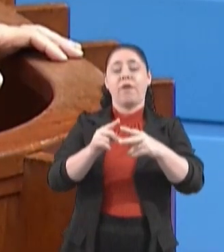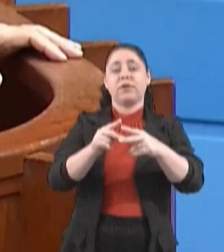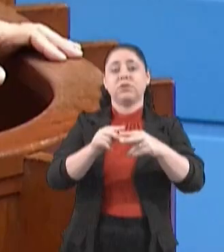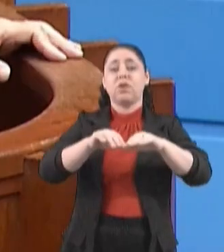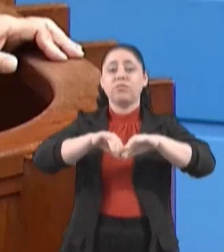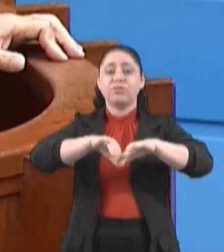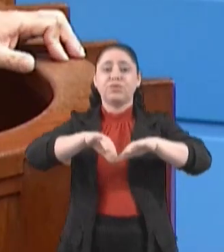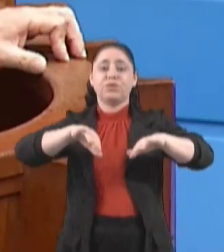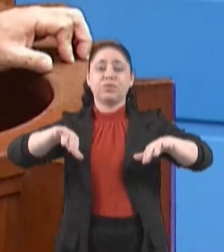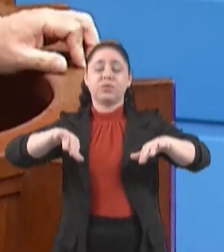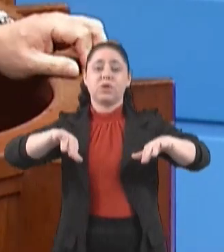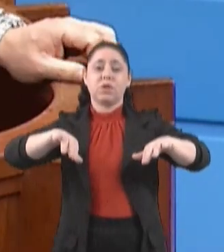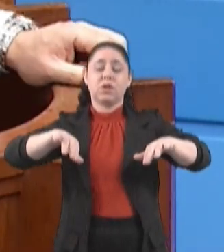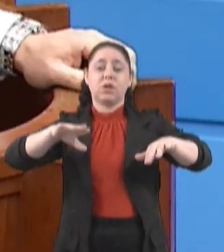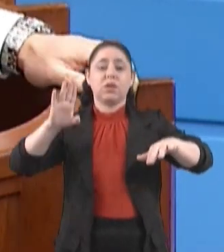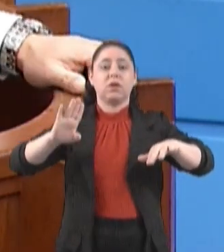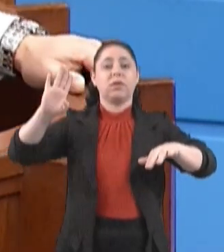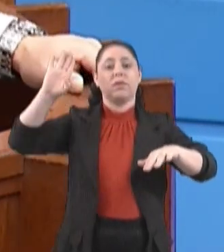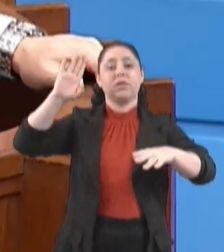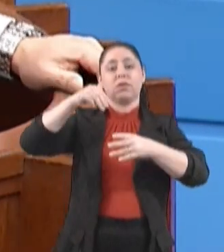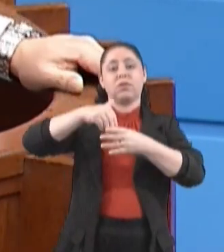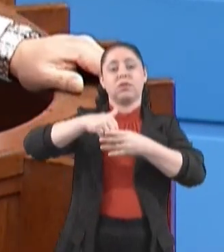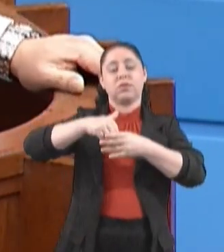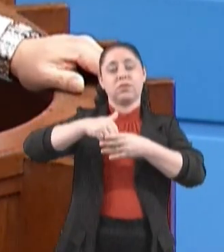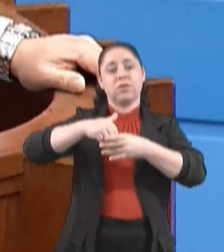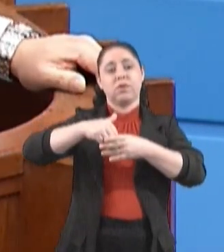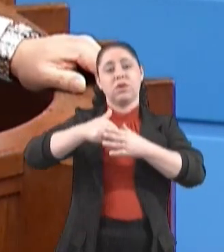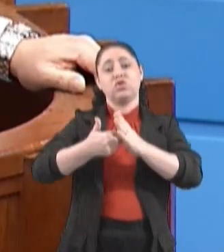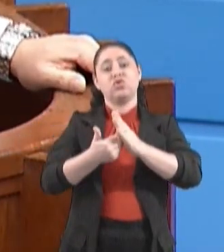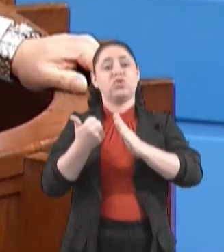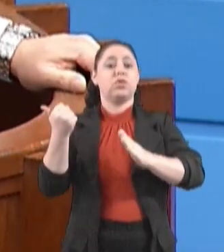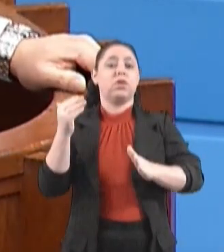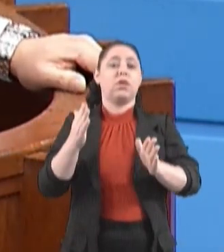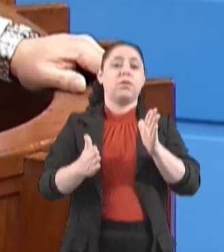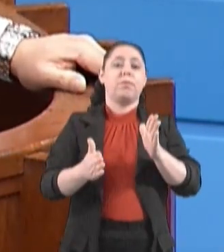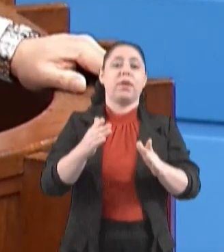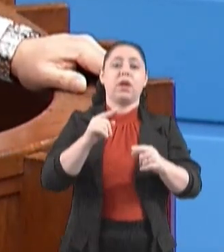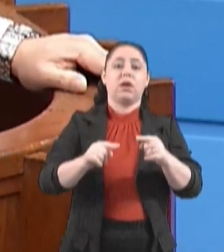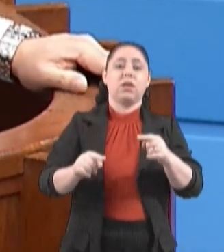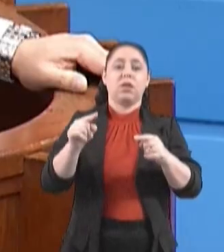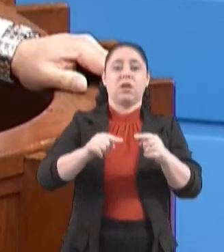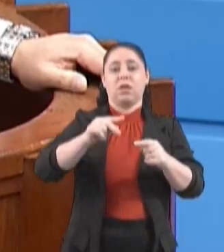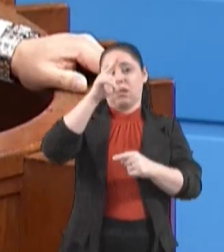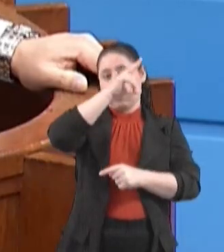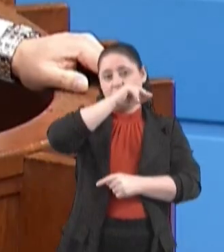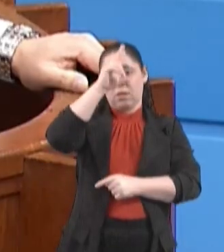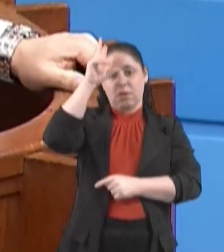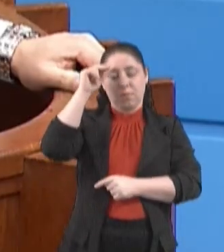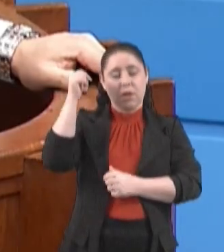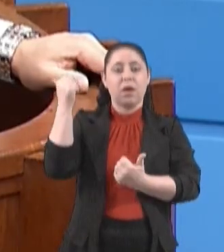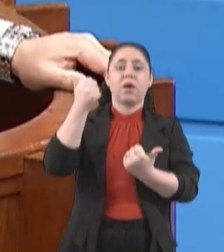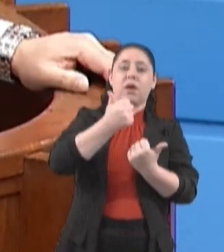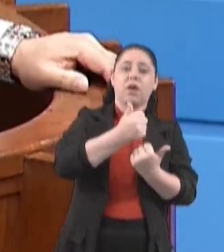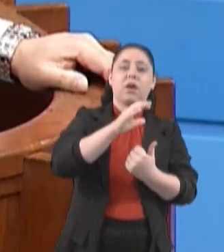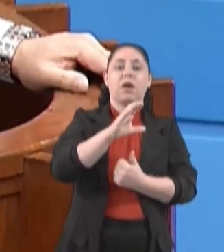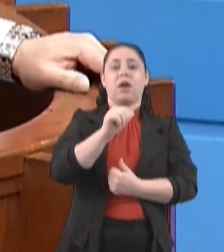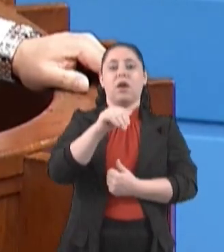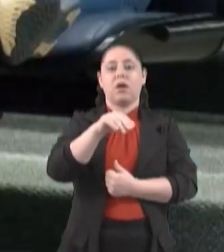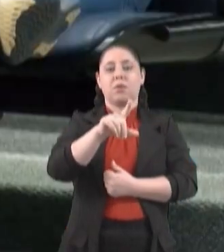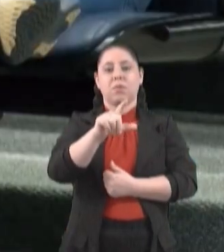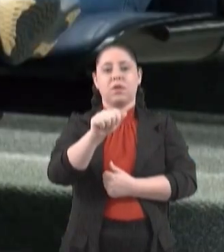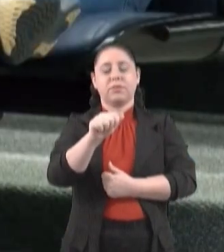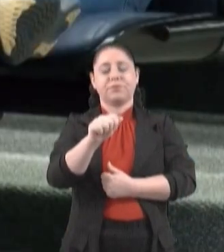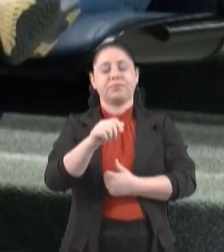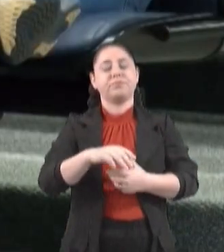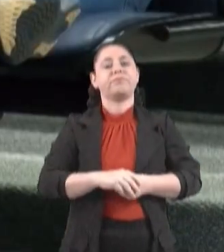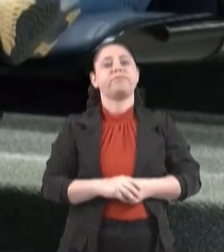afastar e anular a eleição, tirando então a prefeita Adriane e a vice Camila. E o